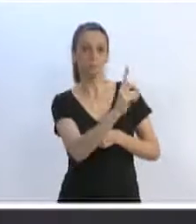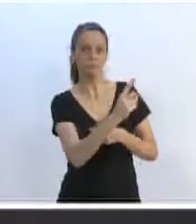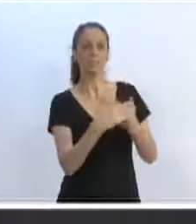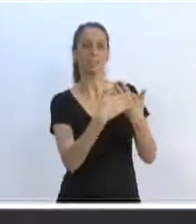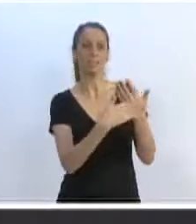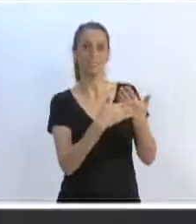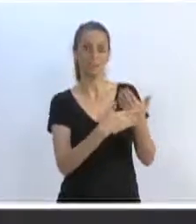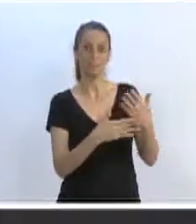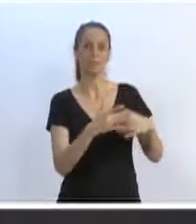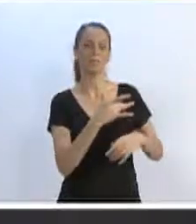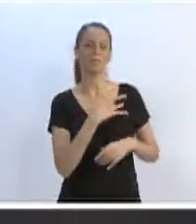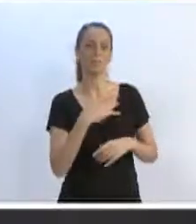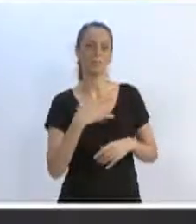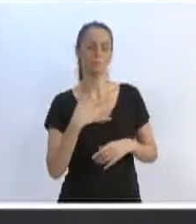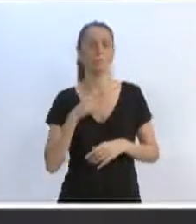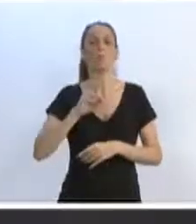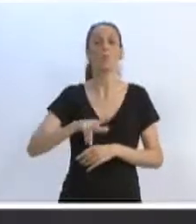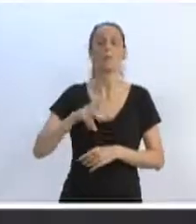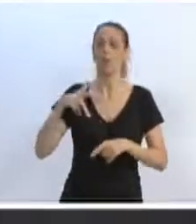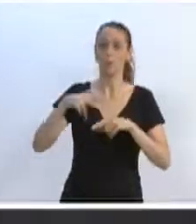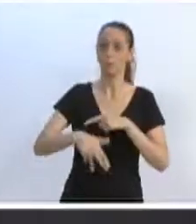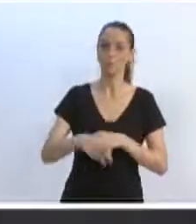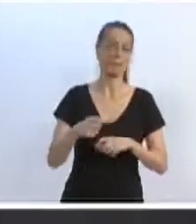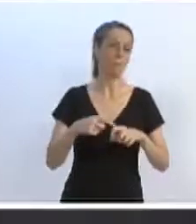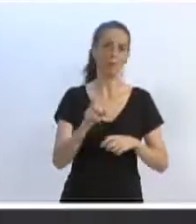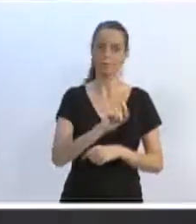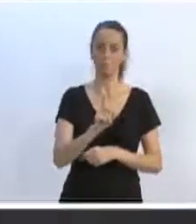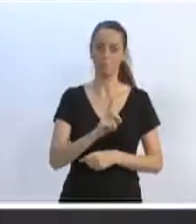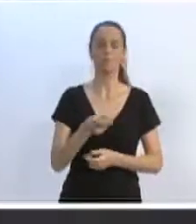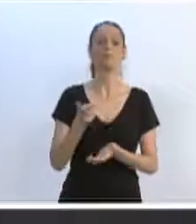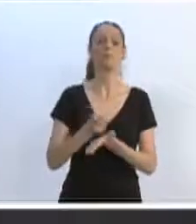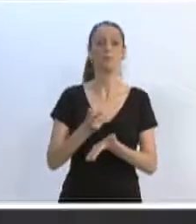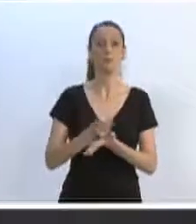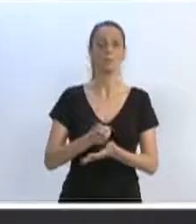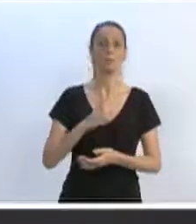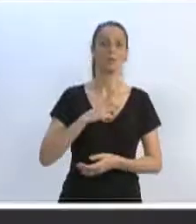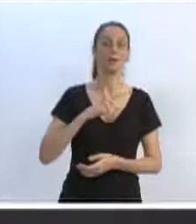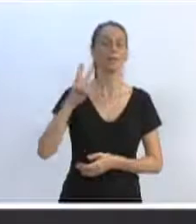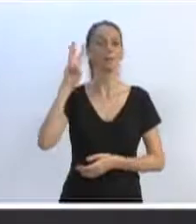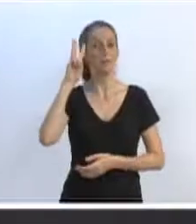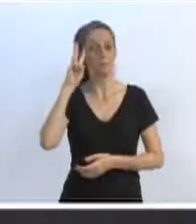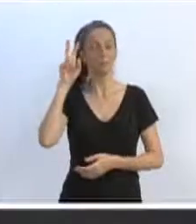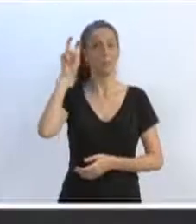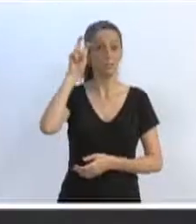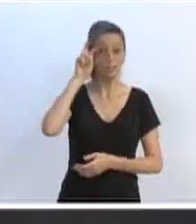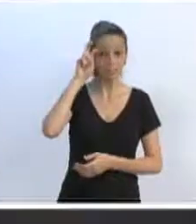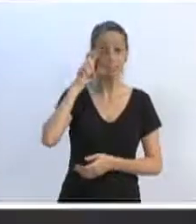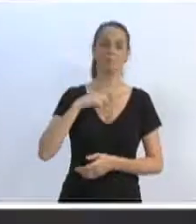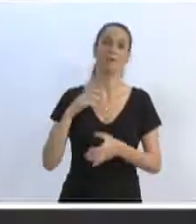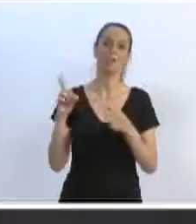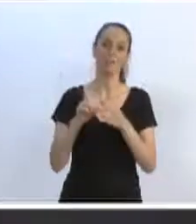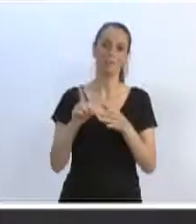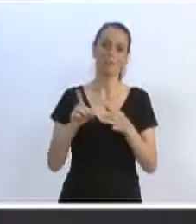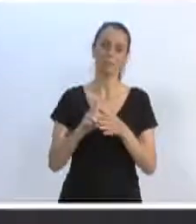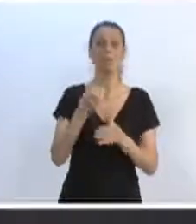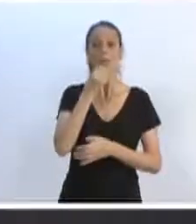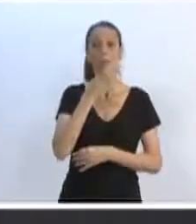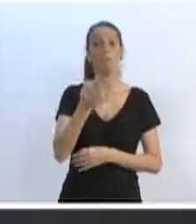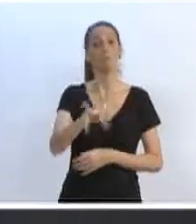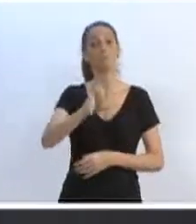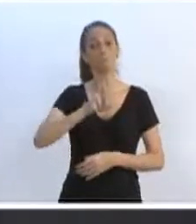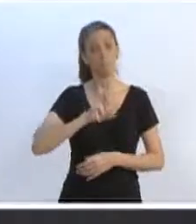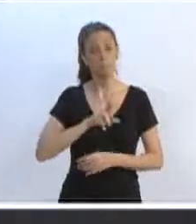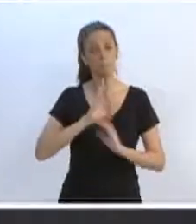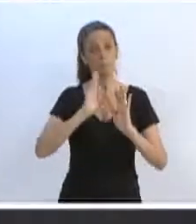existe mais o médico à disposição. E durante toda a quinta e sexta-feira existe o atendimento. Se Vossa Excelência já tem essa informação, melhor ainda a todos. E aí que